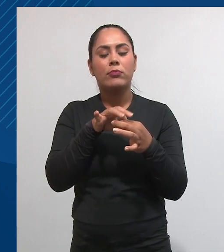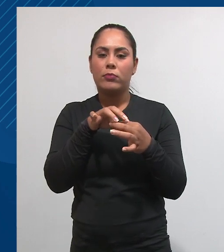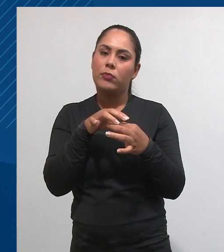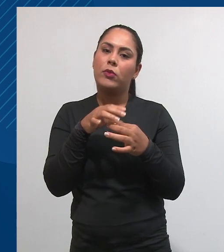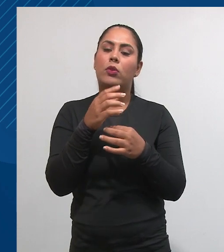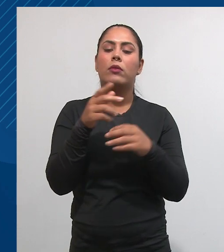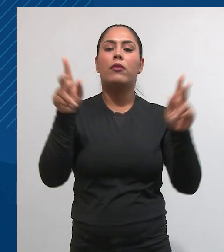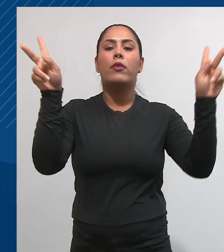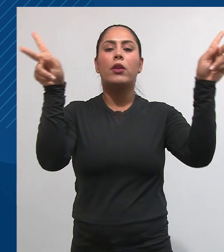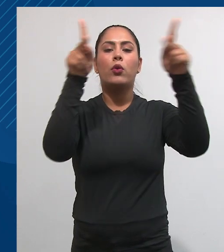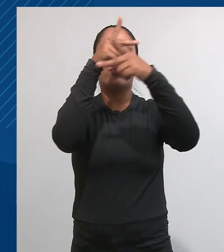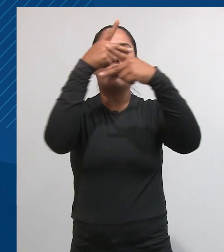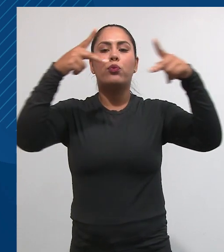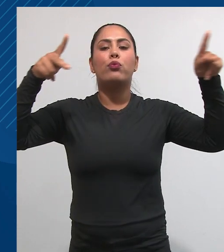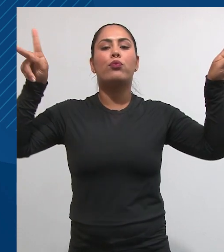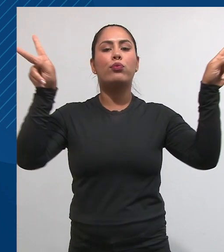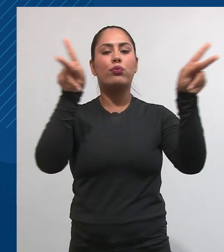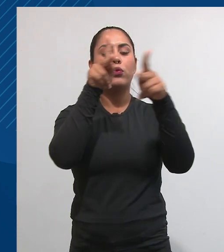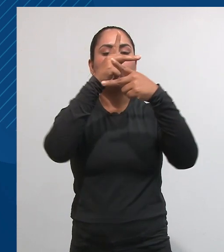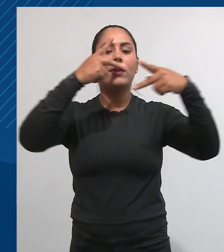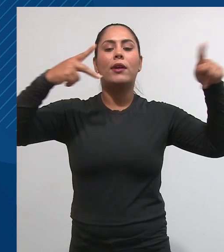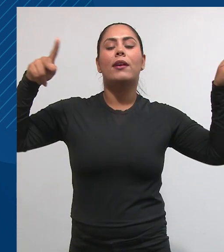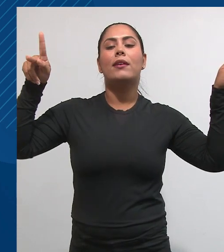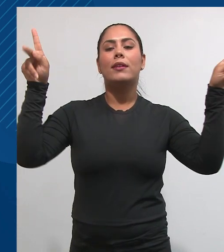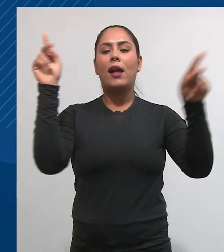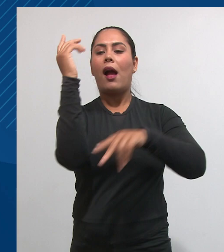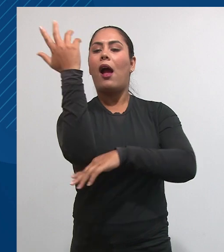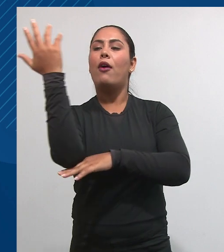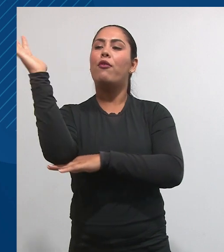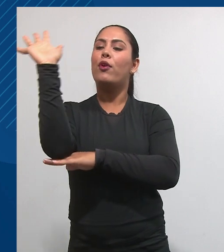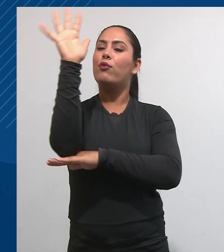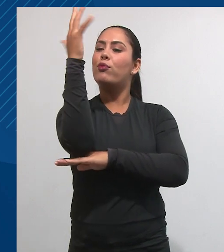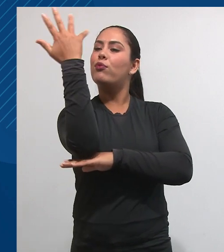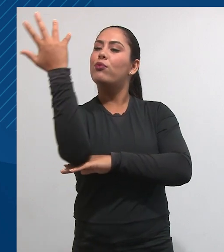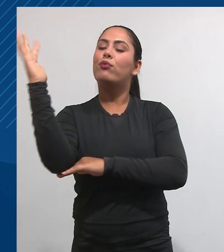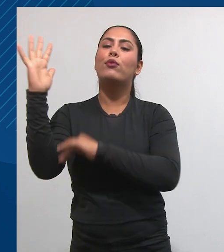com o vento, dançando com as árvores,